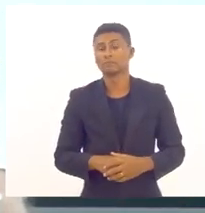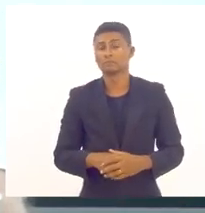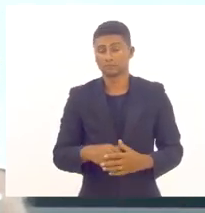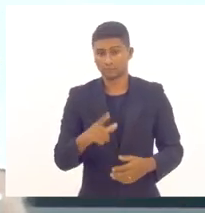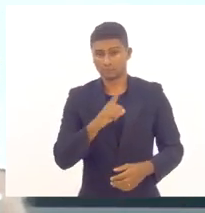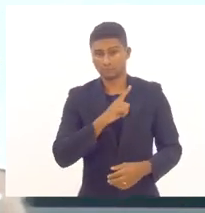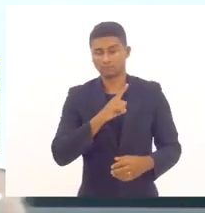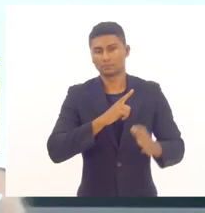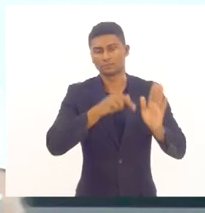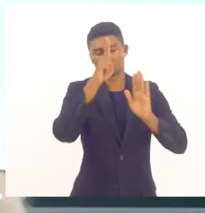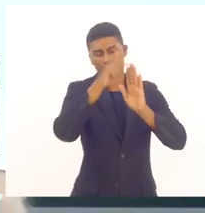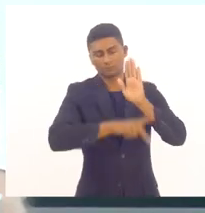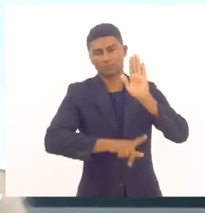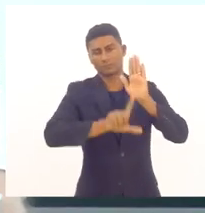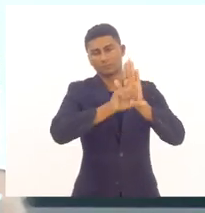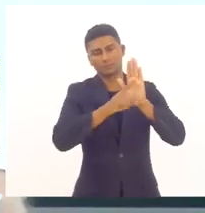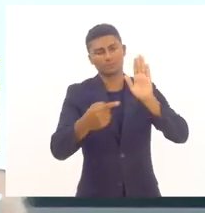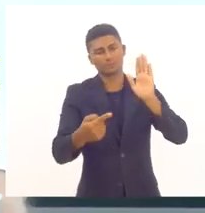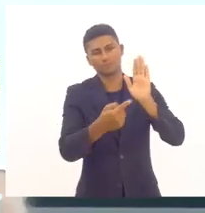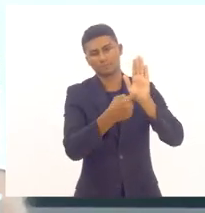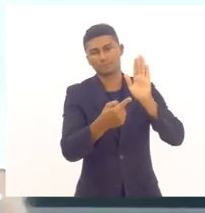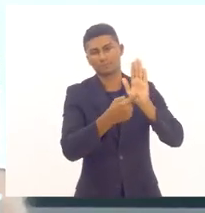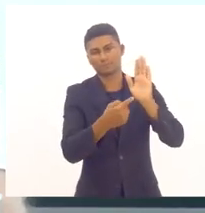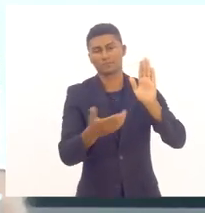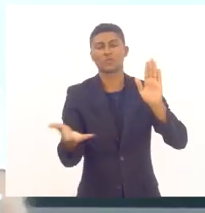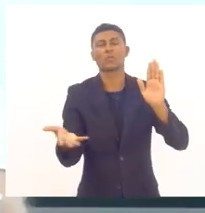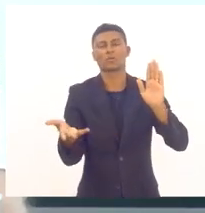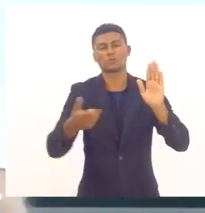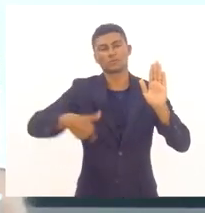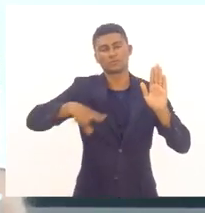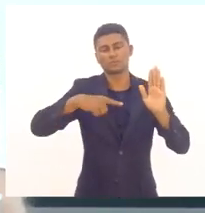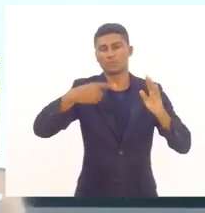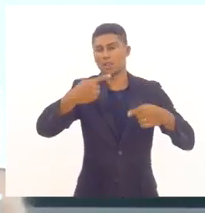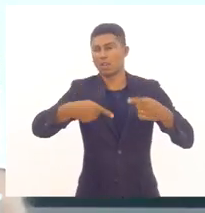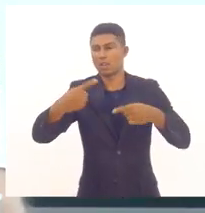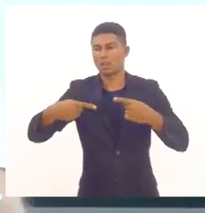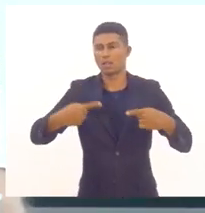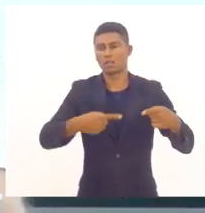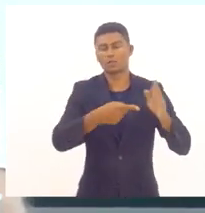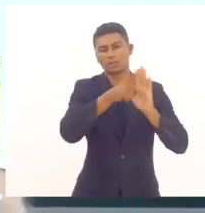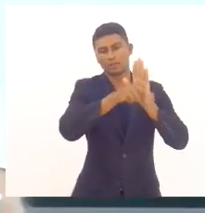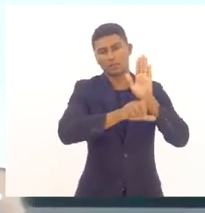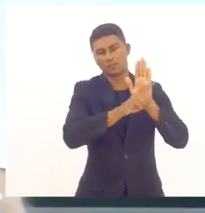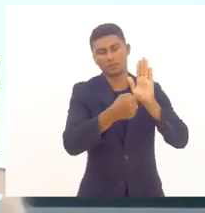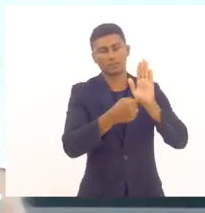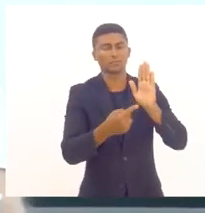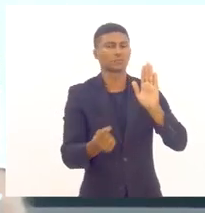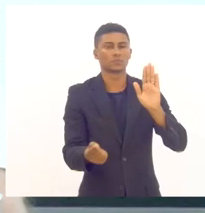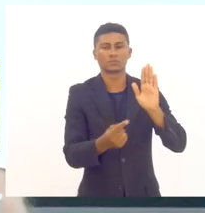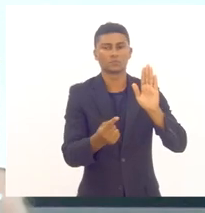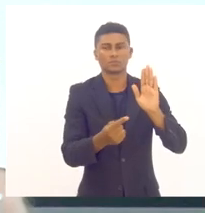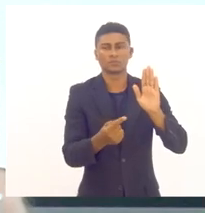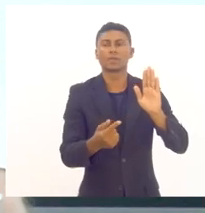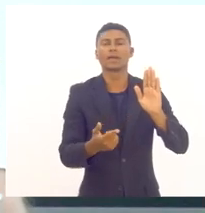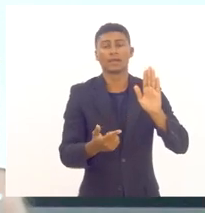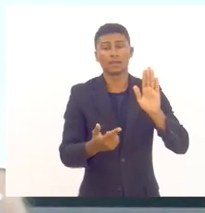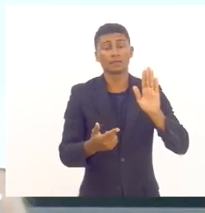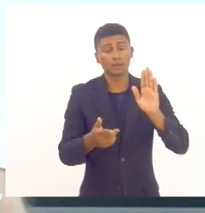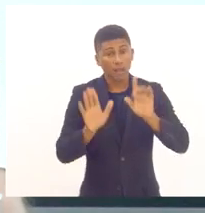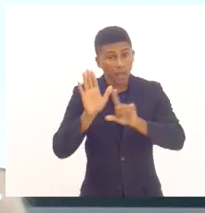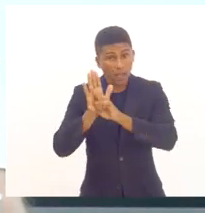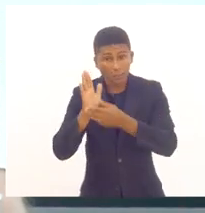de lei, que é esse PL que está sendo falado aqui hoje, que transforma completamente a lei